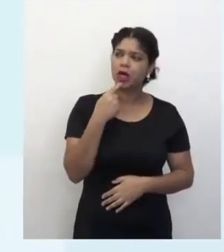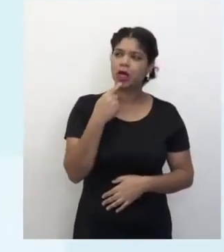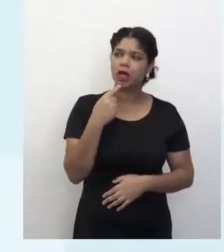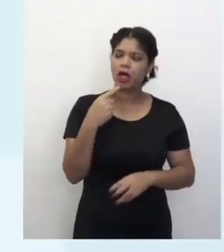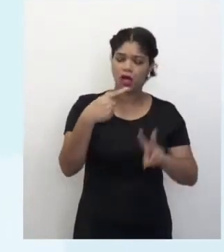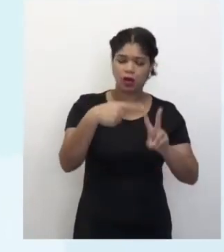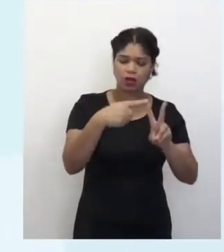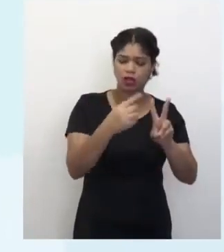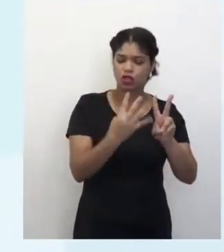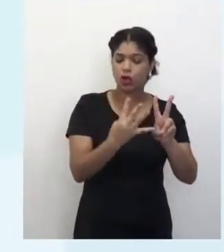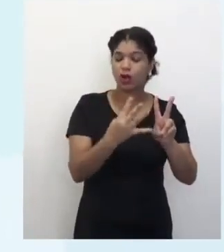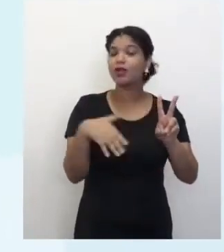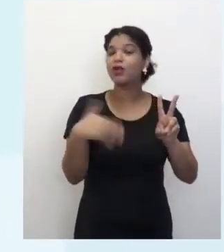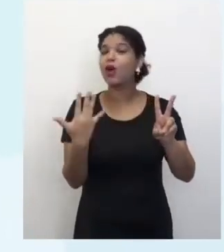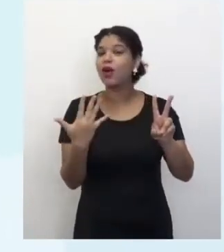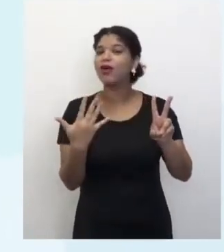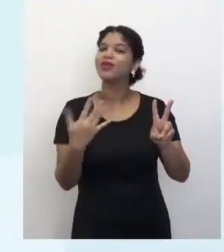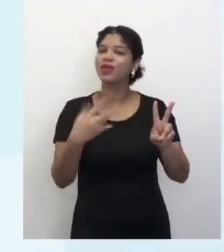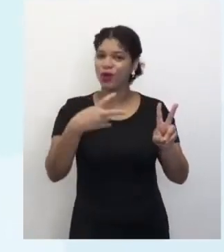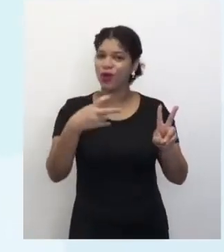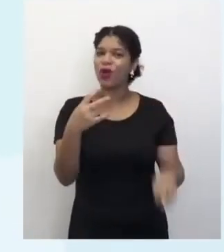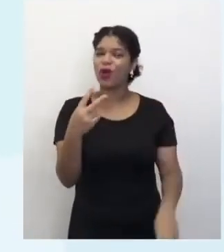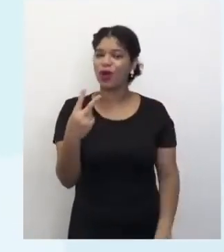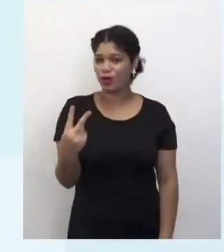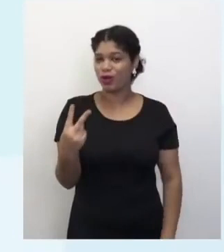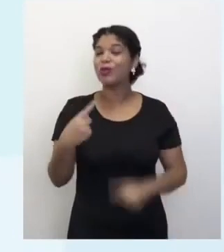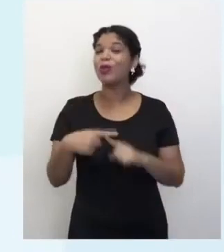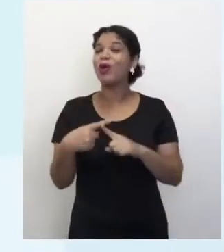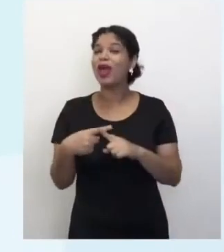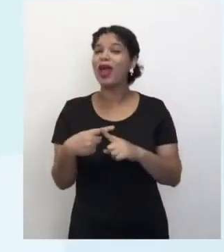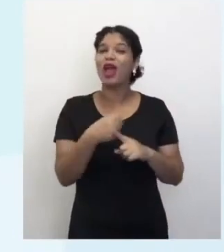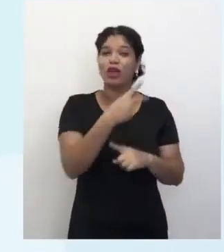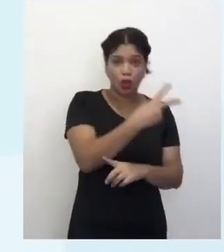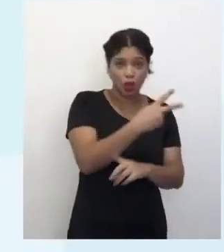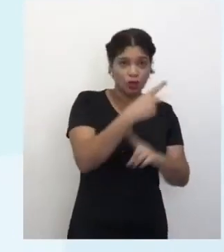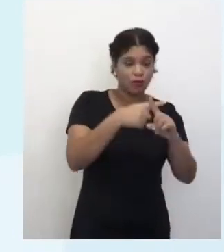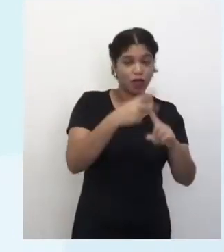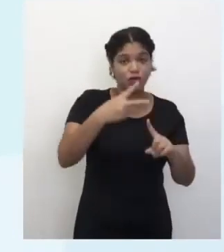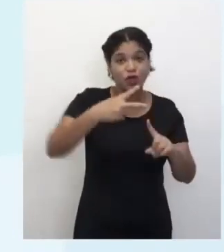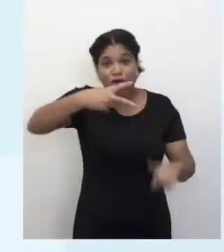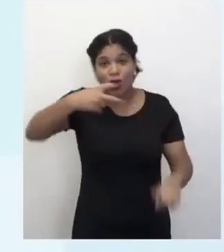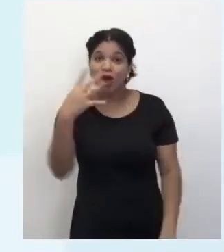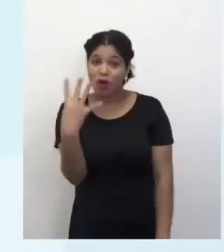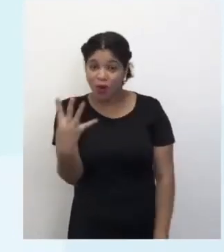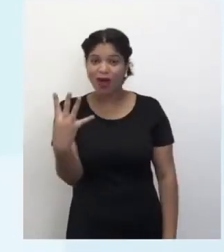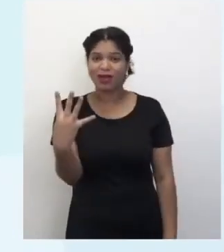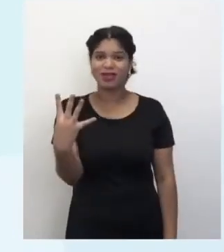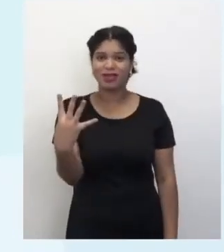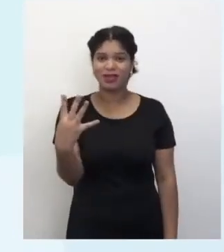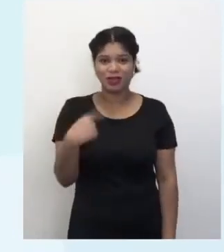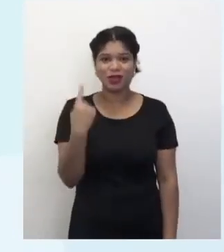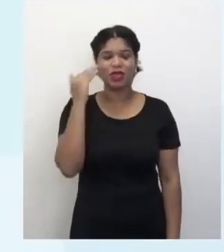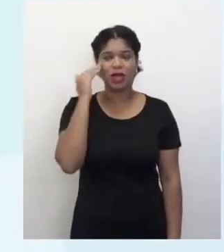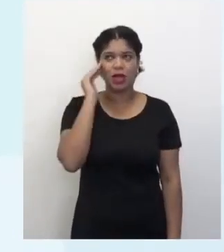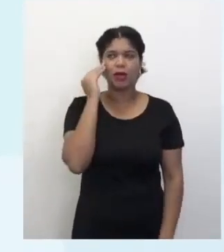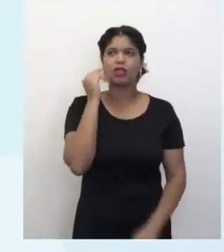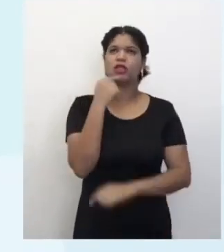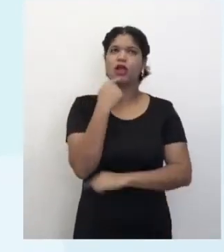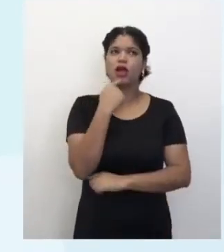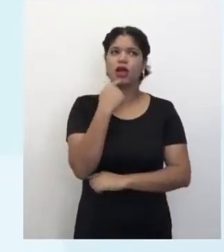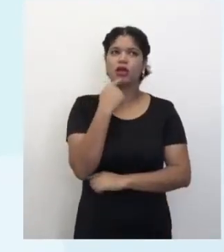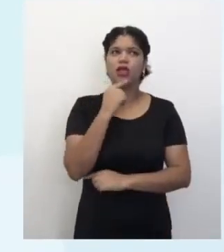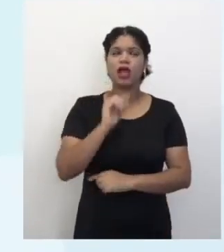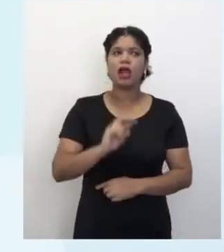É o 2, porque 2 ao quadrado vai dar o 4. Então, a pergunta que a gente faz é essa. Quem é o número que elevado